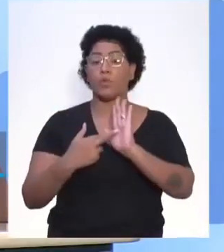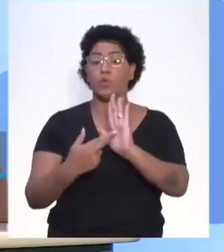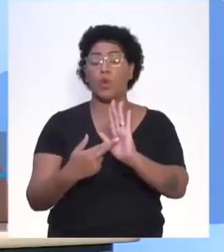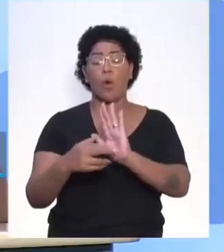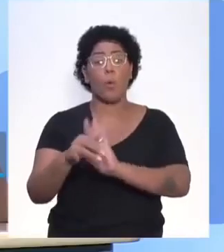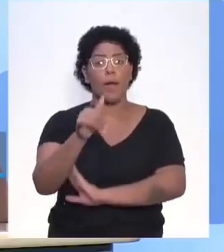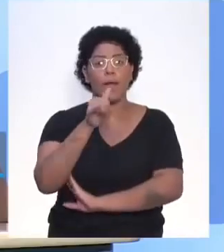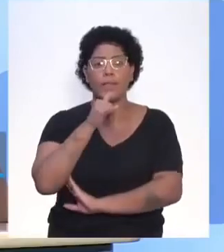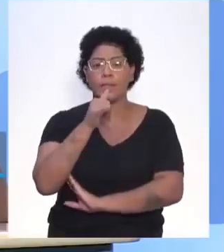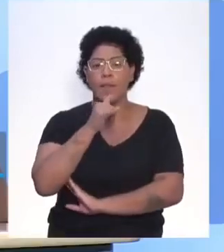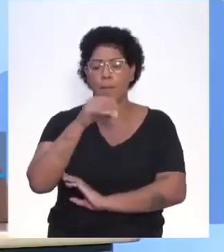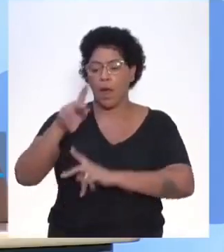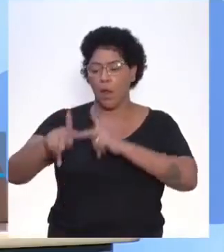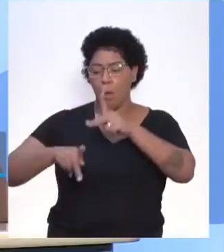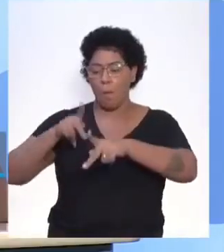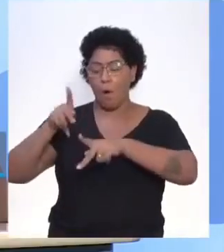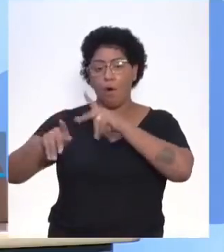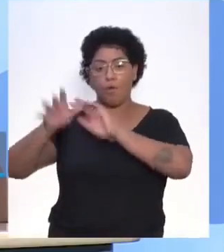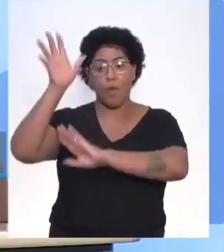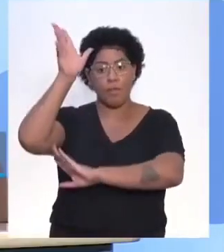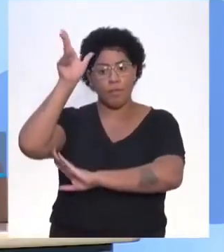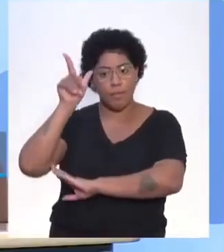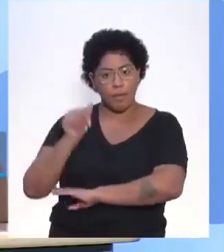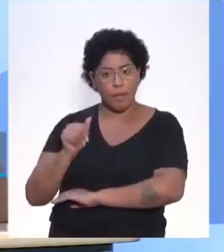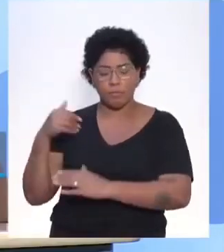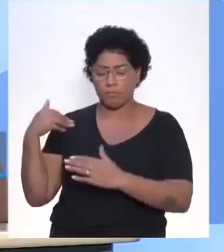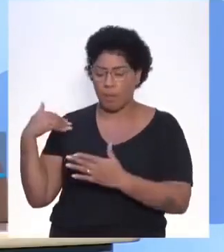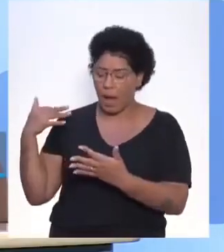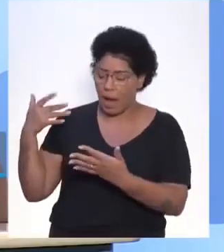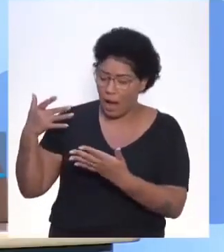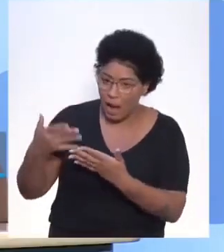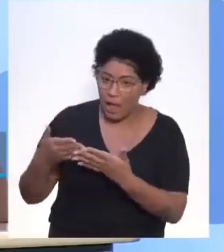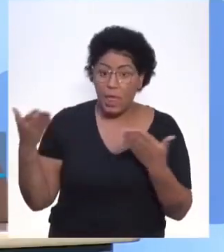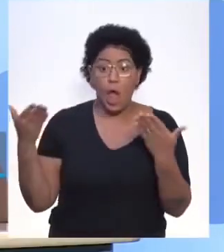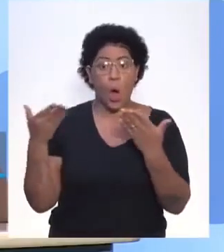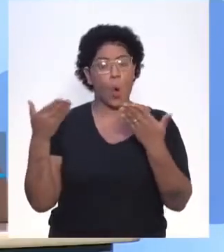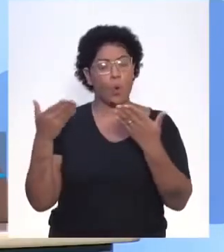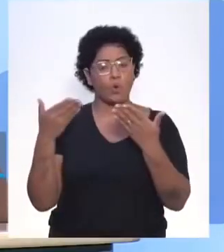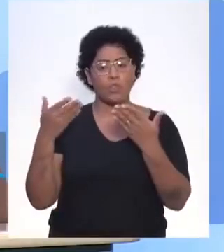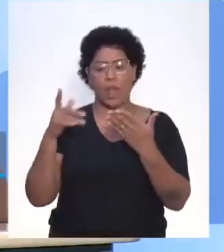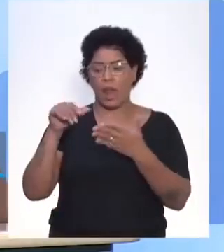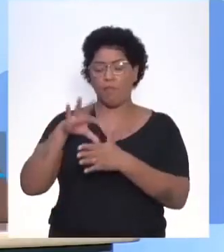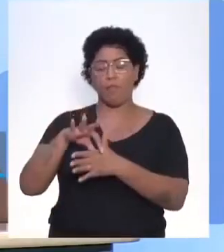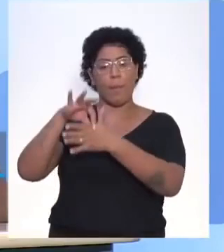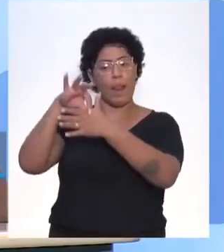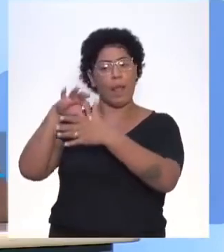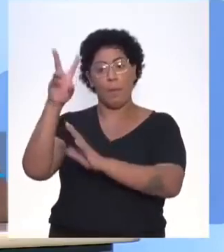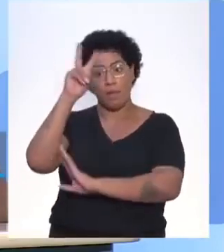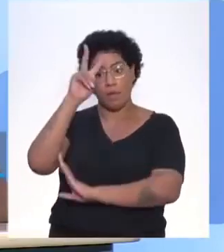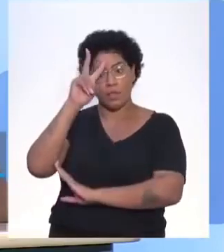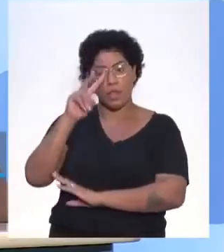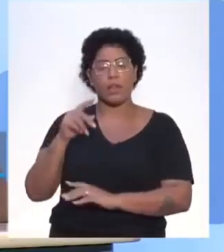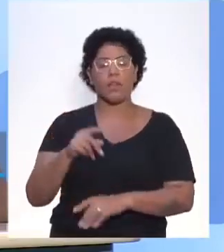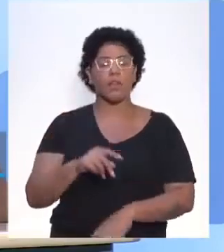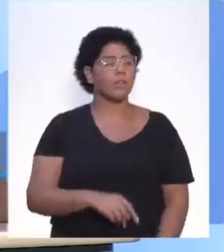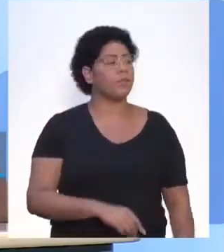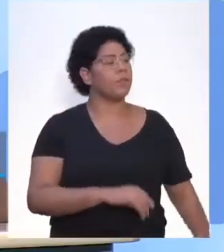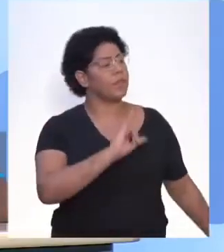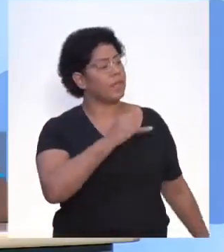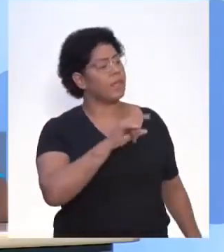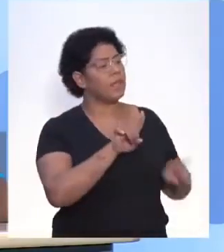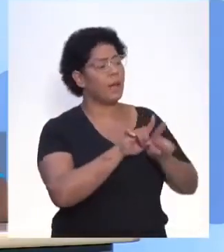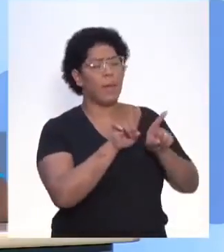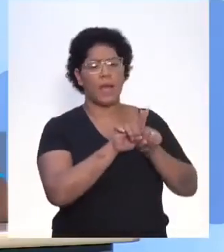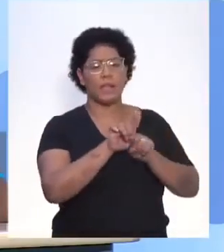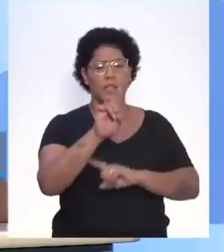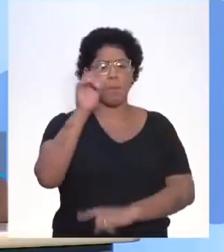para o povo africano até hoje, né? Tanto que você sabia, professor Carlos, que as mulheres que querem